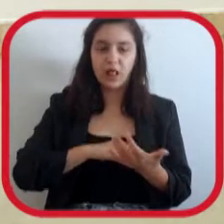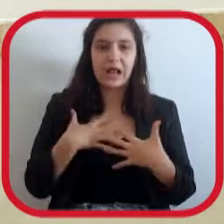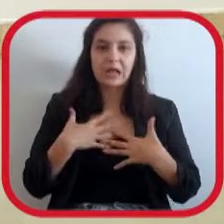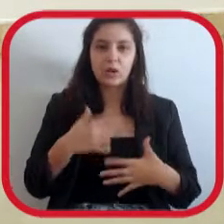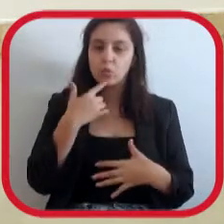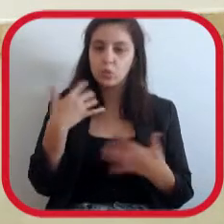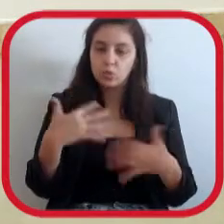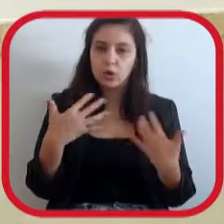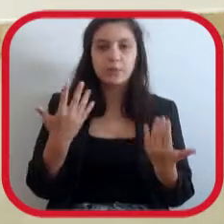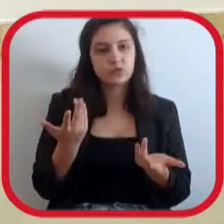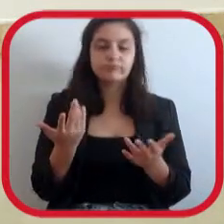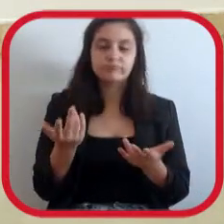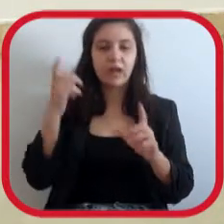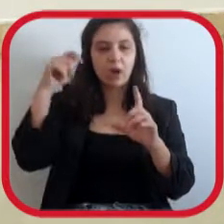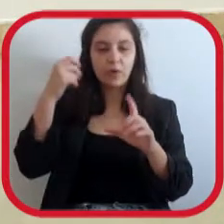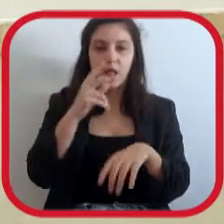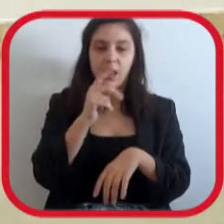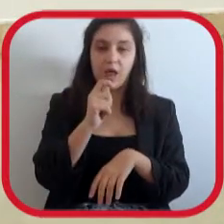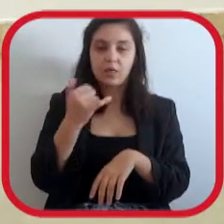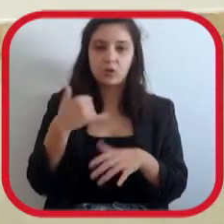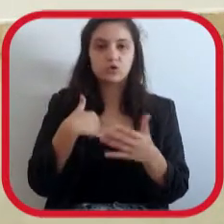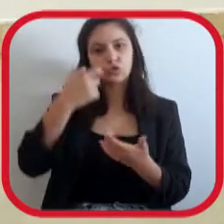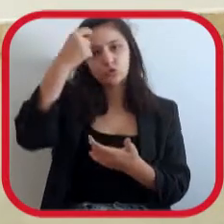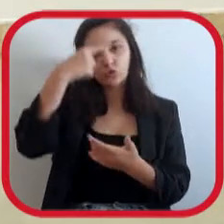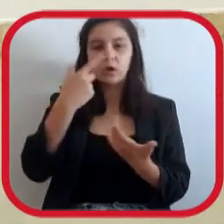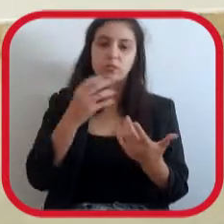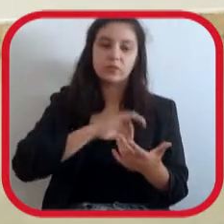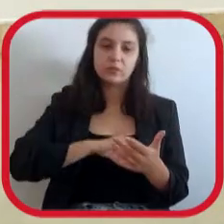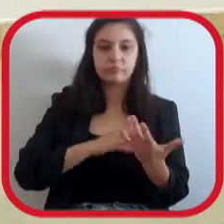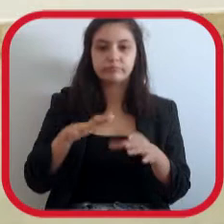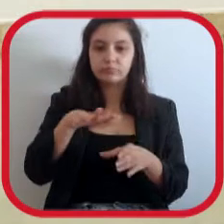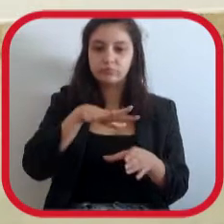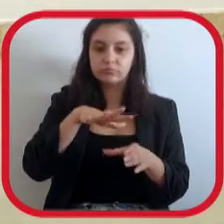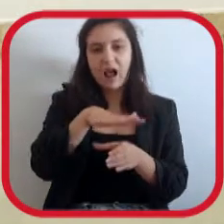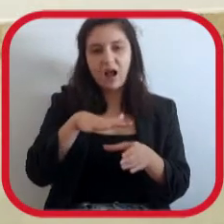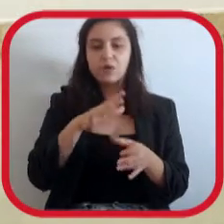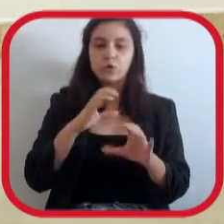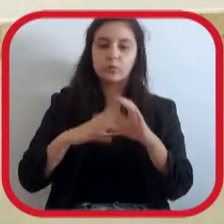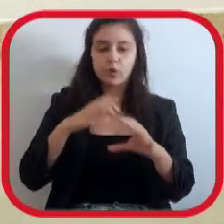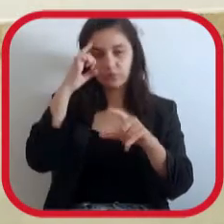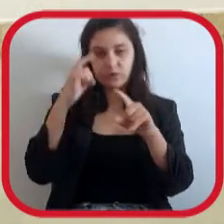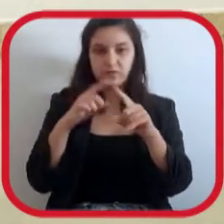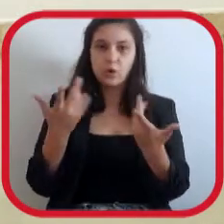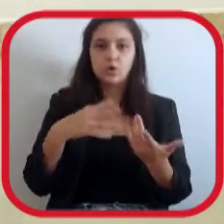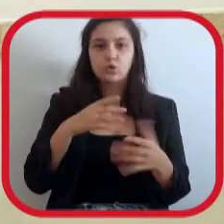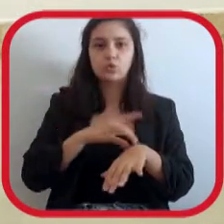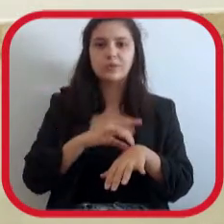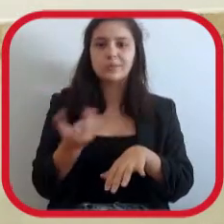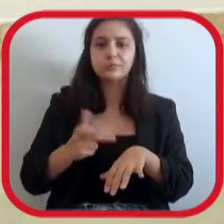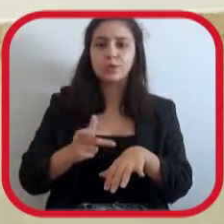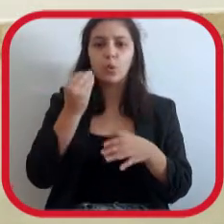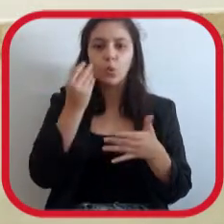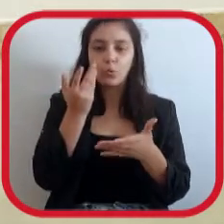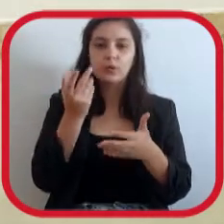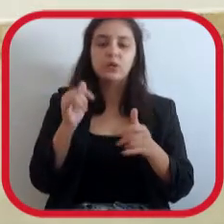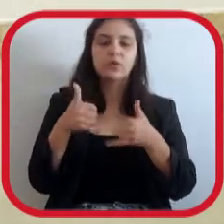laborais desgastantes. Por isso, neste Repórter E2, vamos conhecer histórias de alguns profissionais do mundo da comunicação para perceber